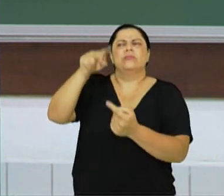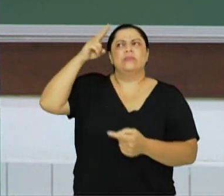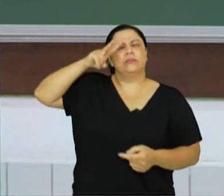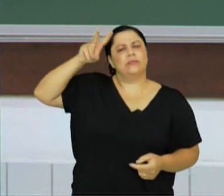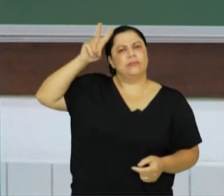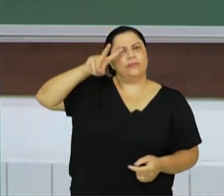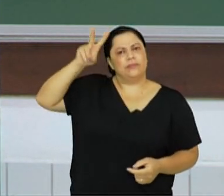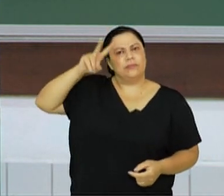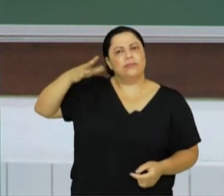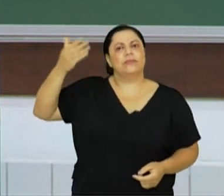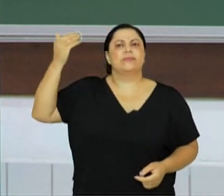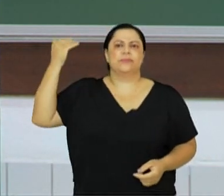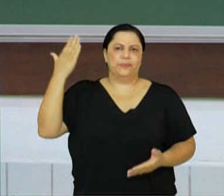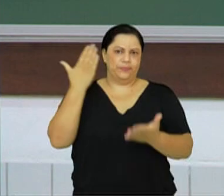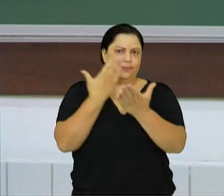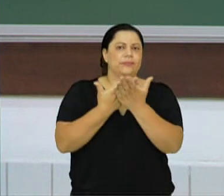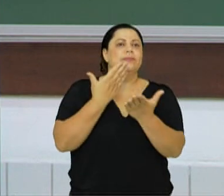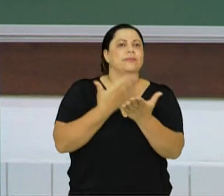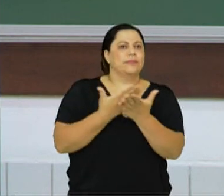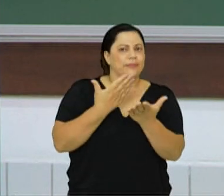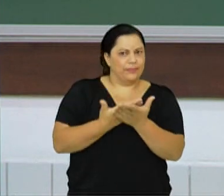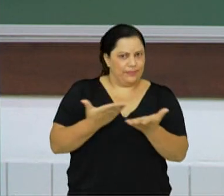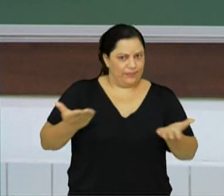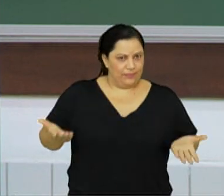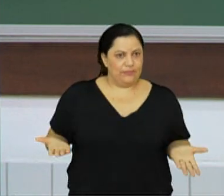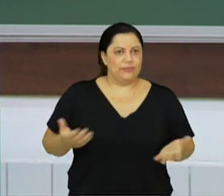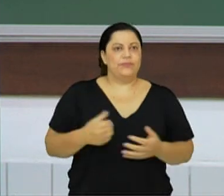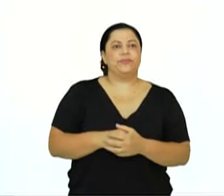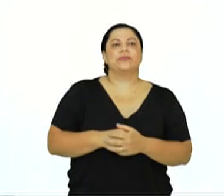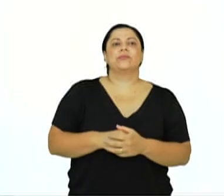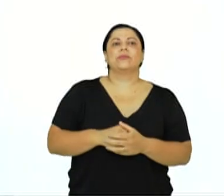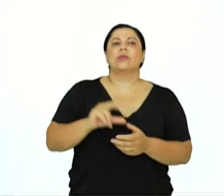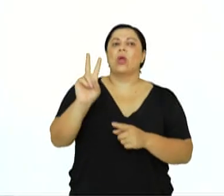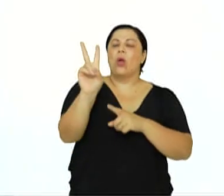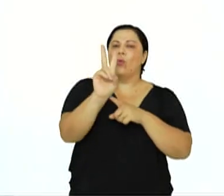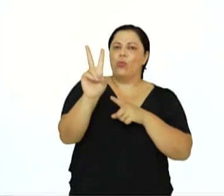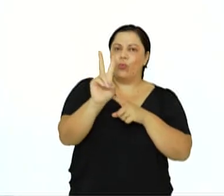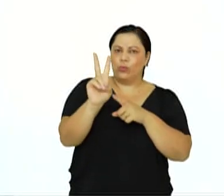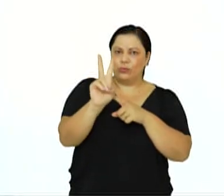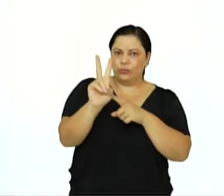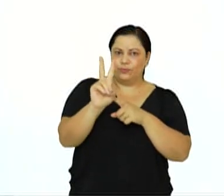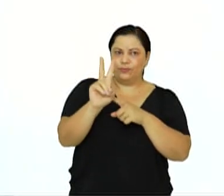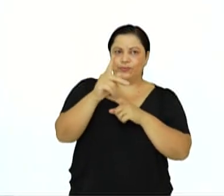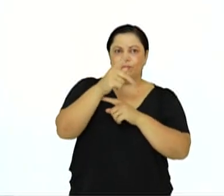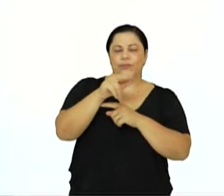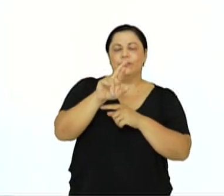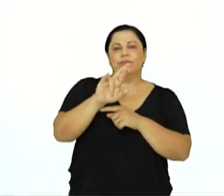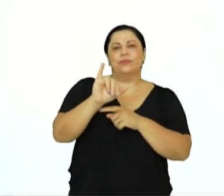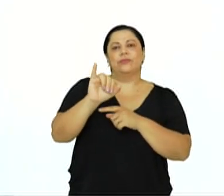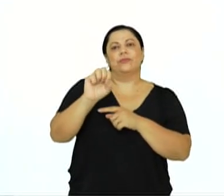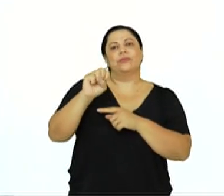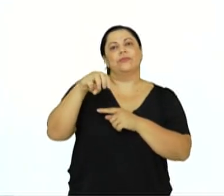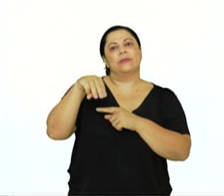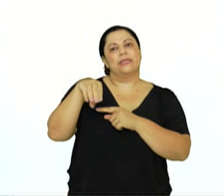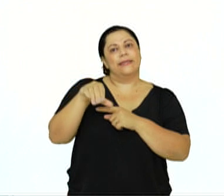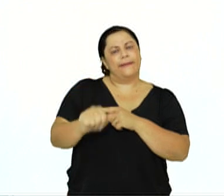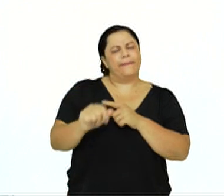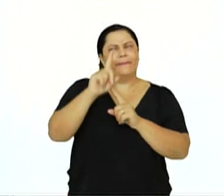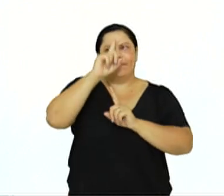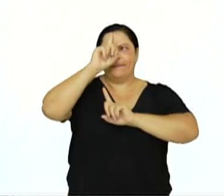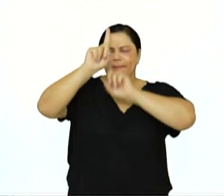relembrar aqui, que nós já vimos na aula passada da professora Renata, o volume de um prisma. O prisma, ele dá origem à